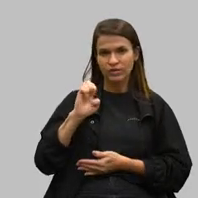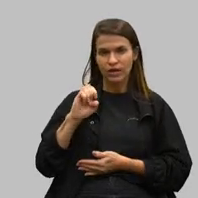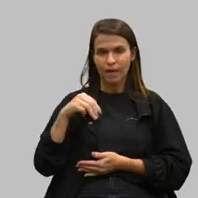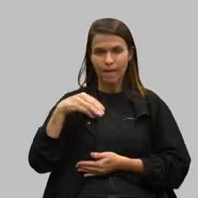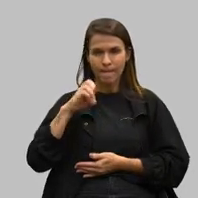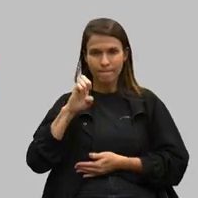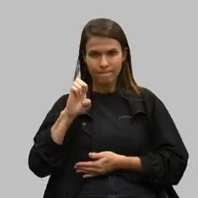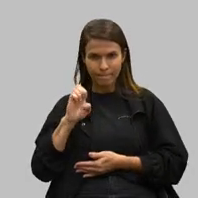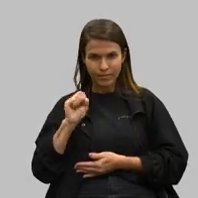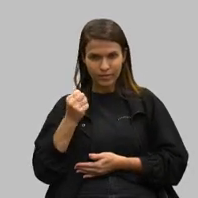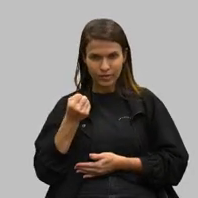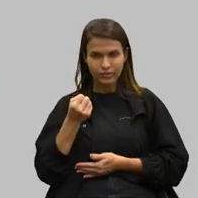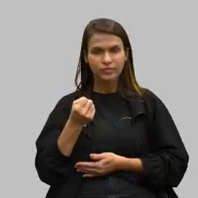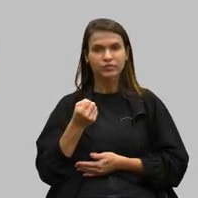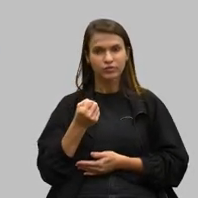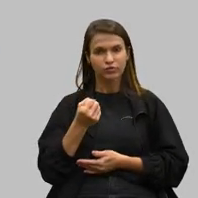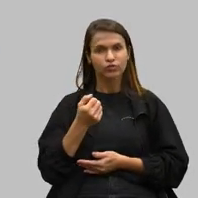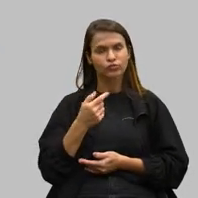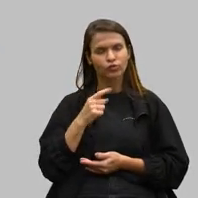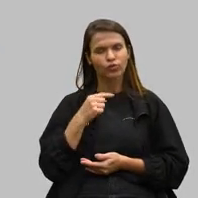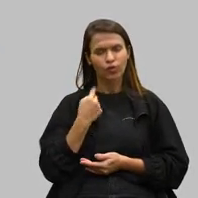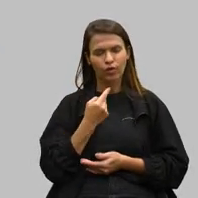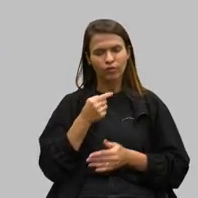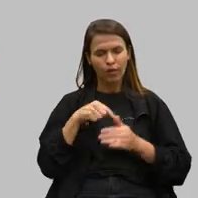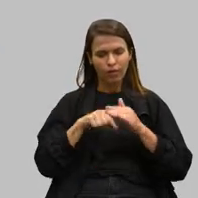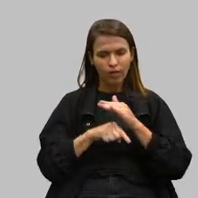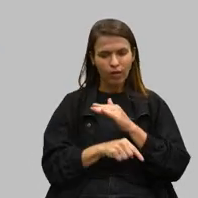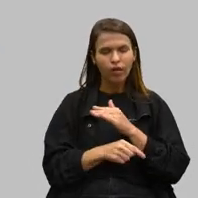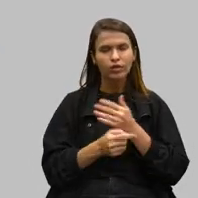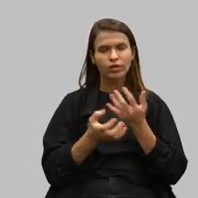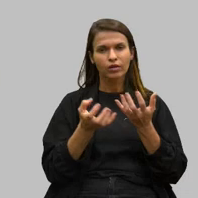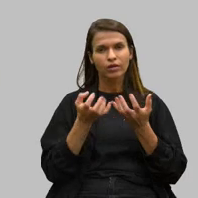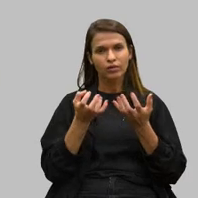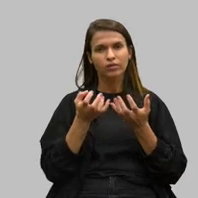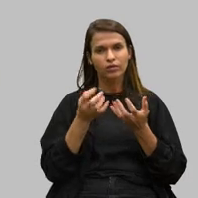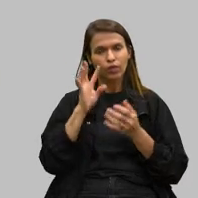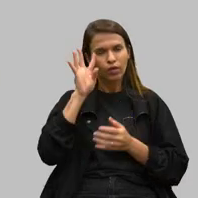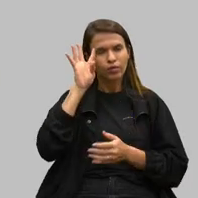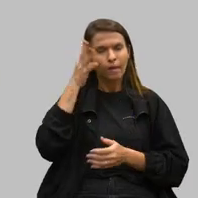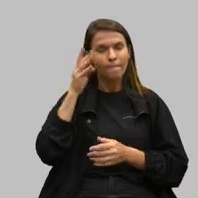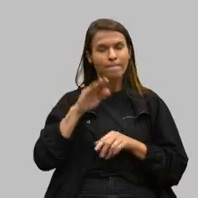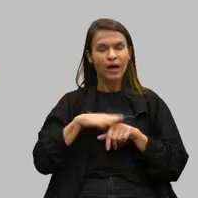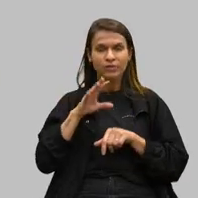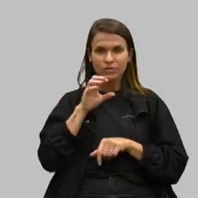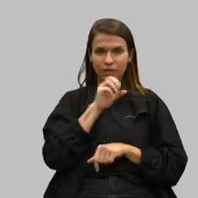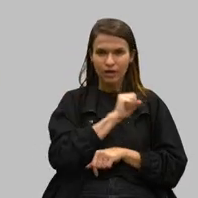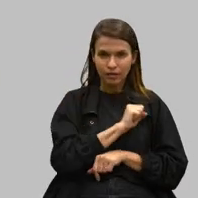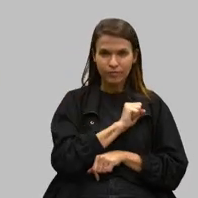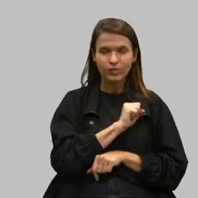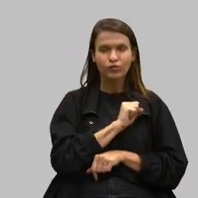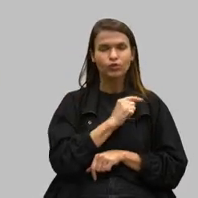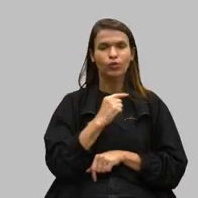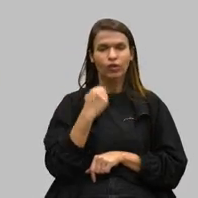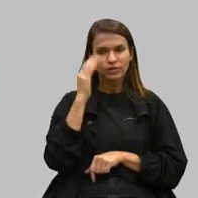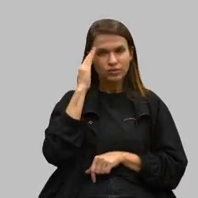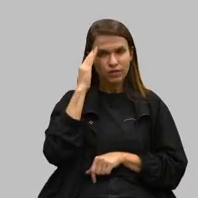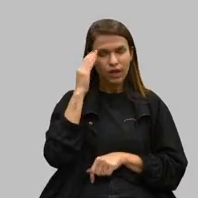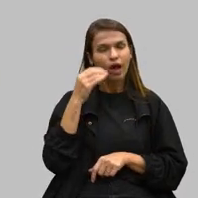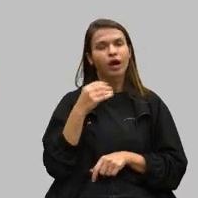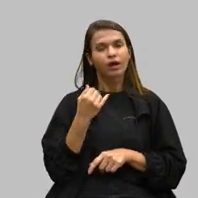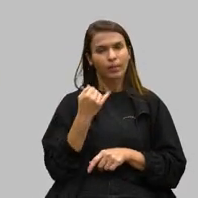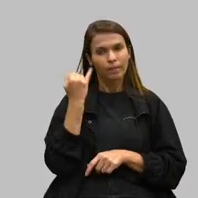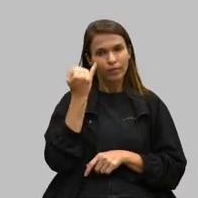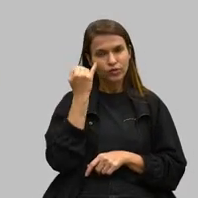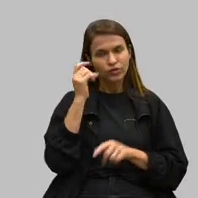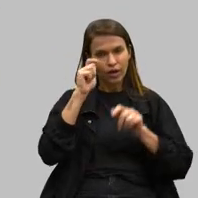Assembleia que chegou para a gente, nós vamos aprofundar, mas a gente quer tomar essa decisão o mais rápido possível, a gente entende da necessidade de capacitar o